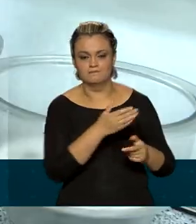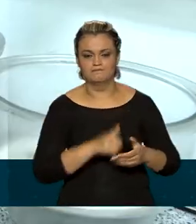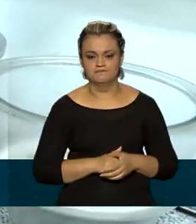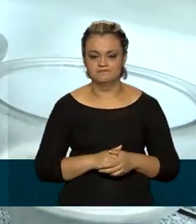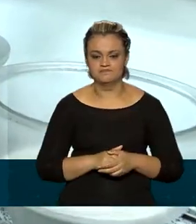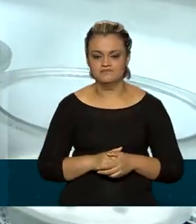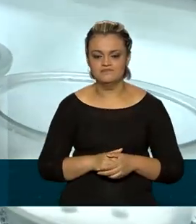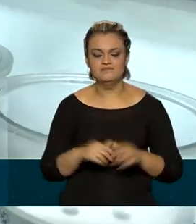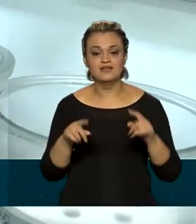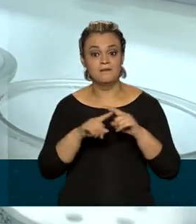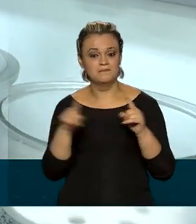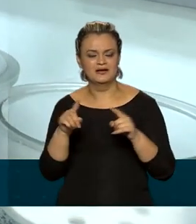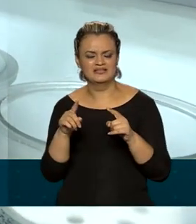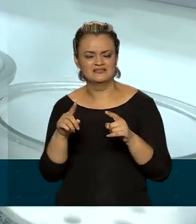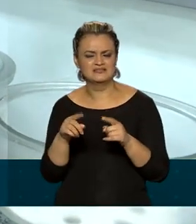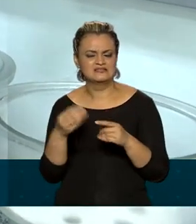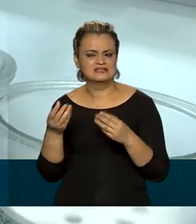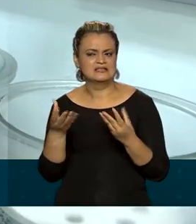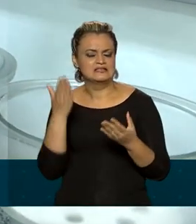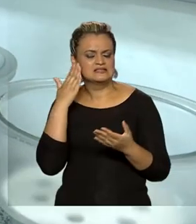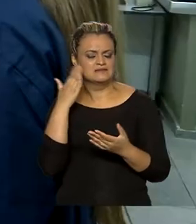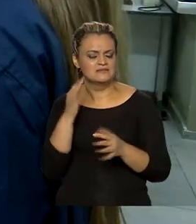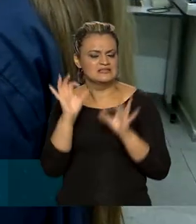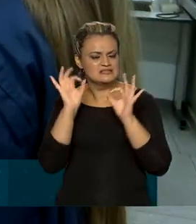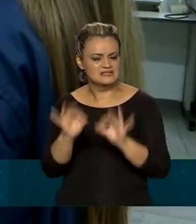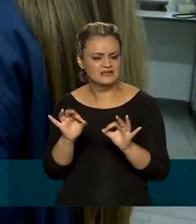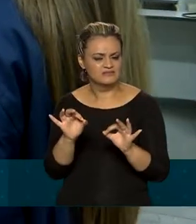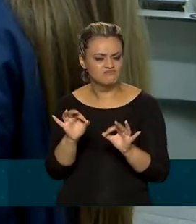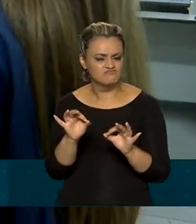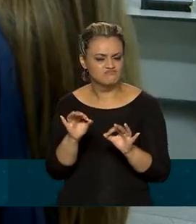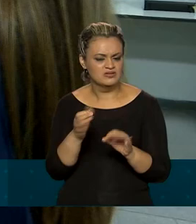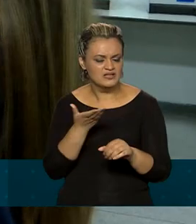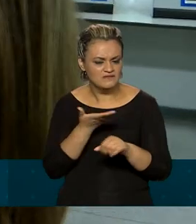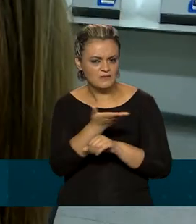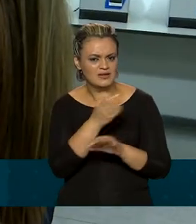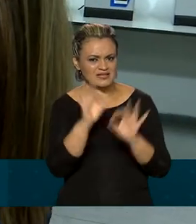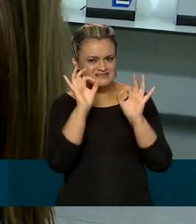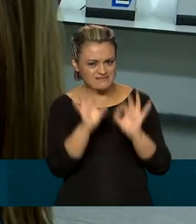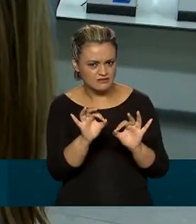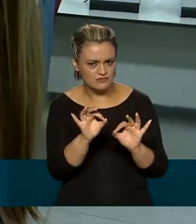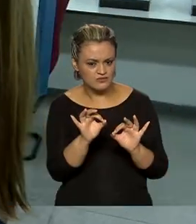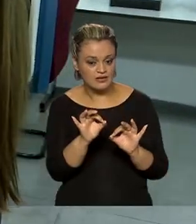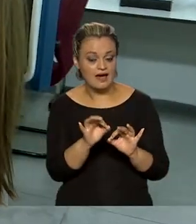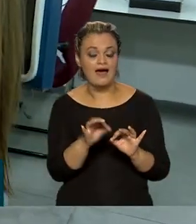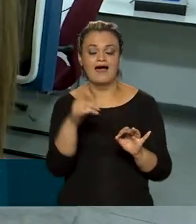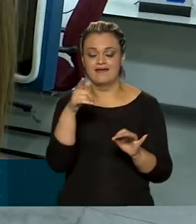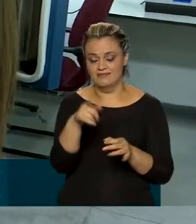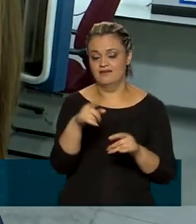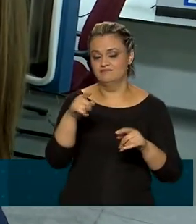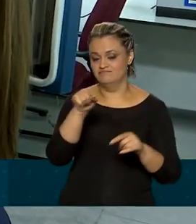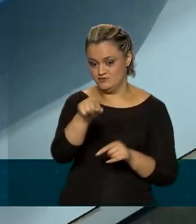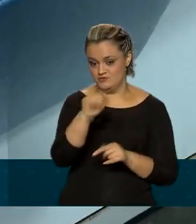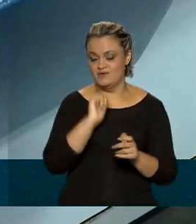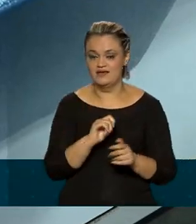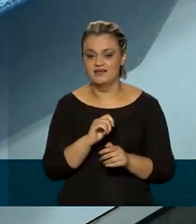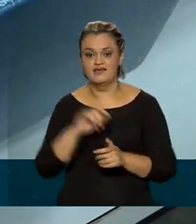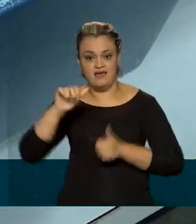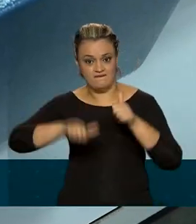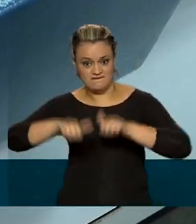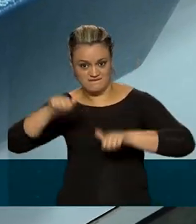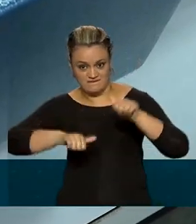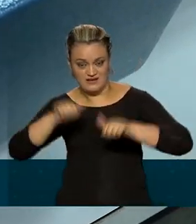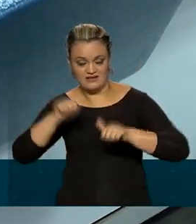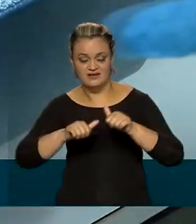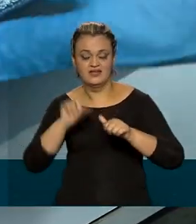Mas como assegurar que a medição será feita de forma justa e precisa? Os aparelhos devem passar por uma avaliação